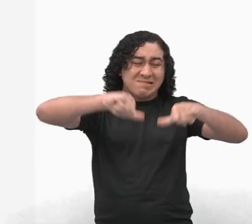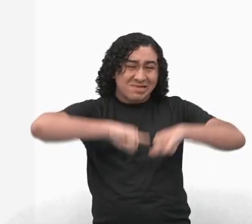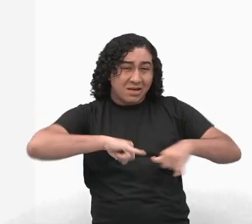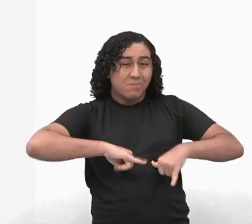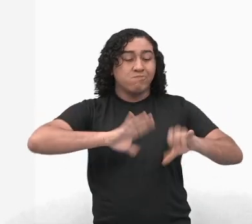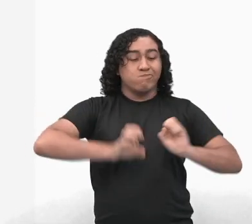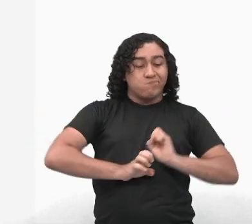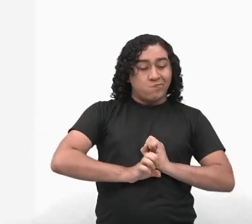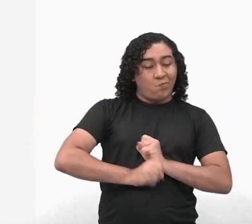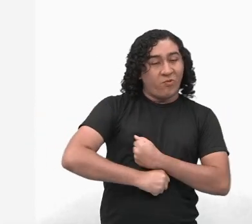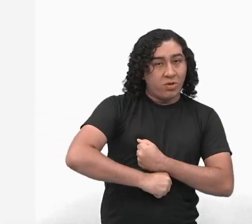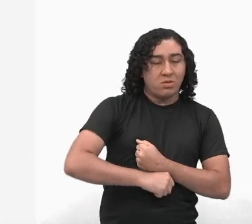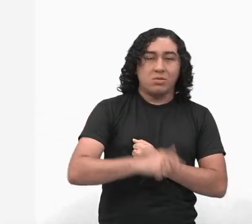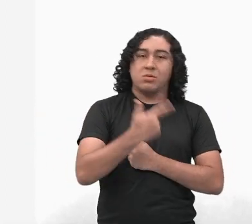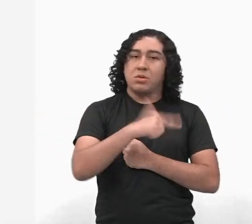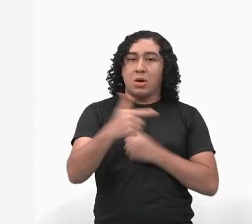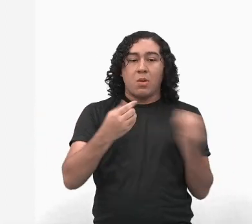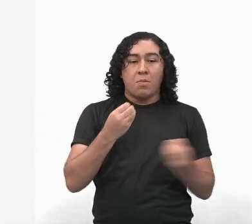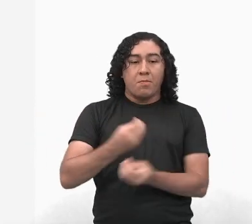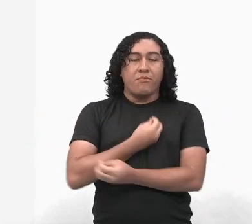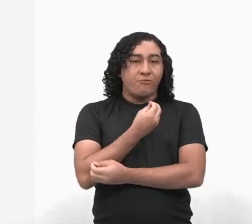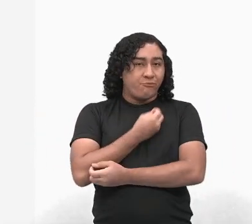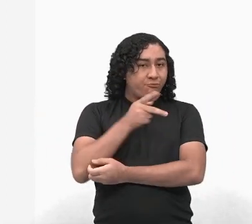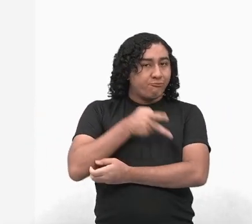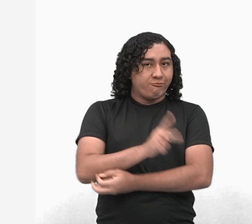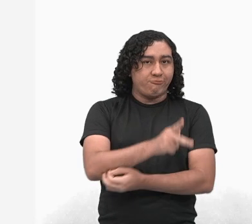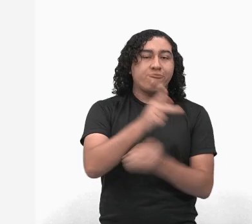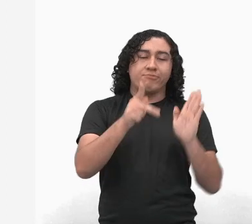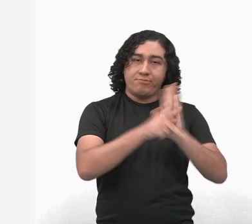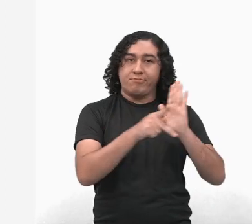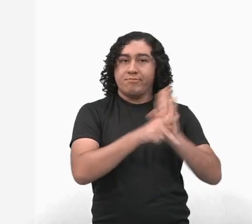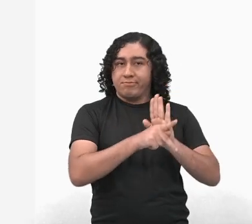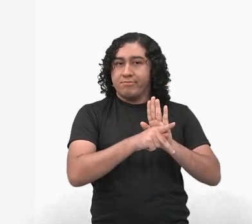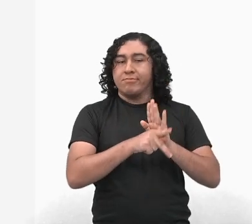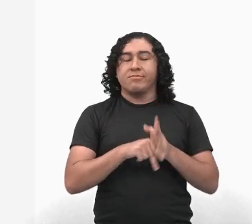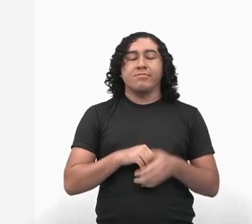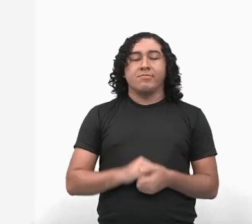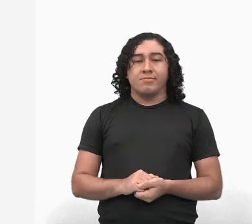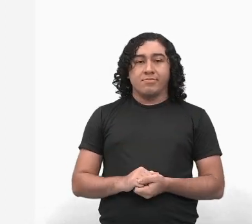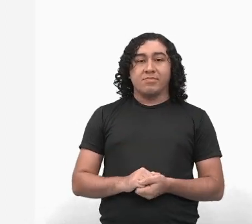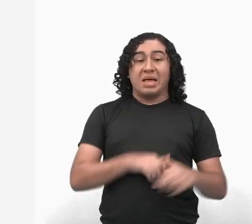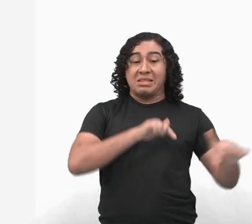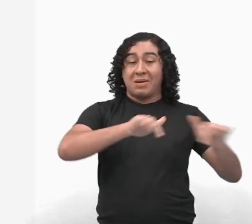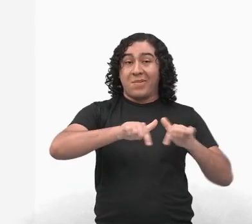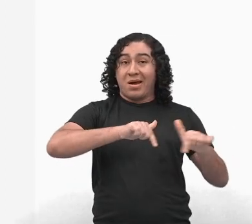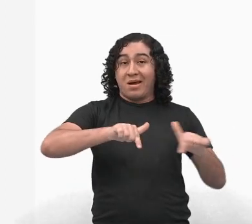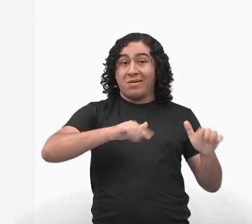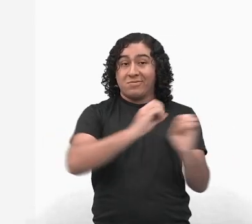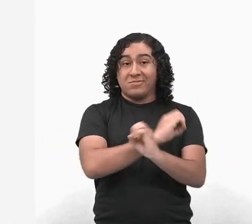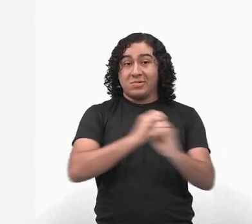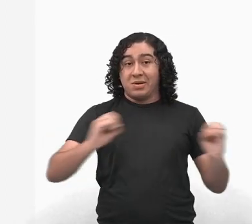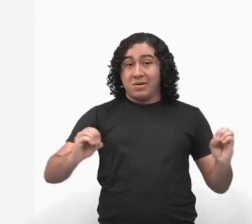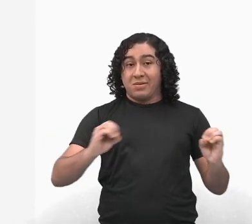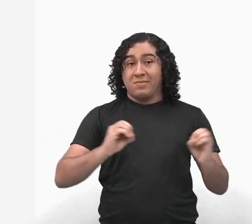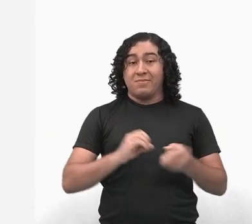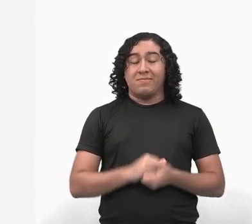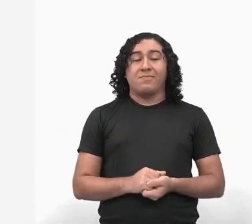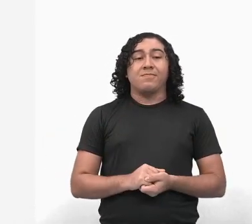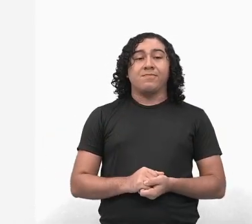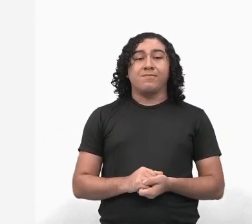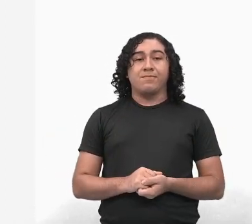época, sem as mínimas condições adequadas para sobreviver e sem trabalho. Vamos lá adiante.